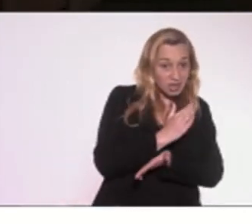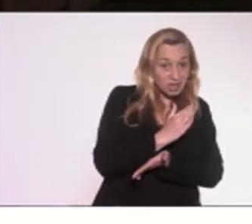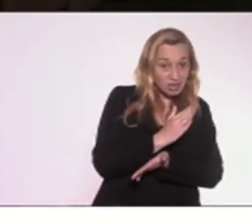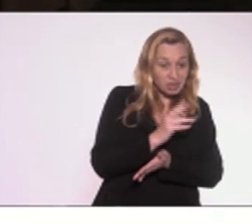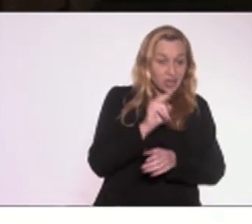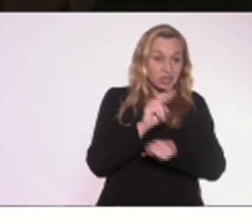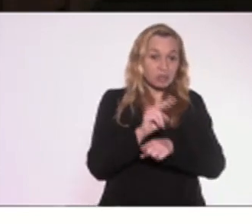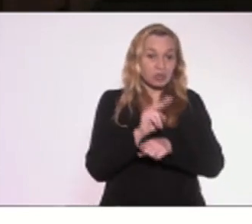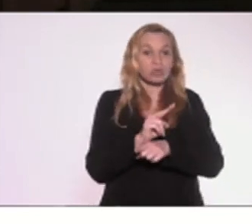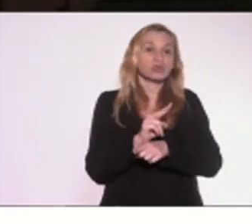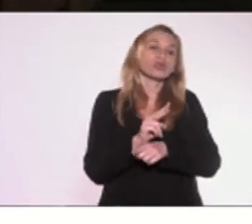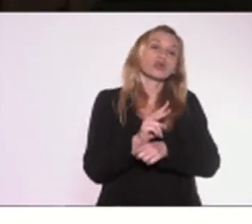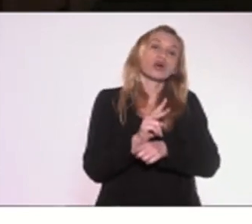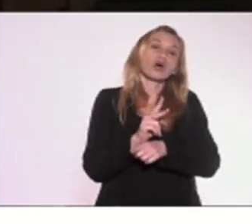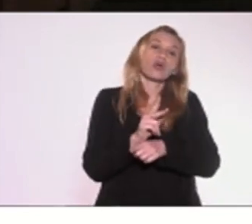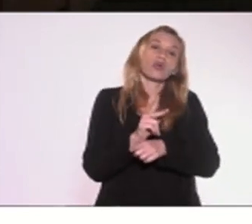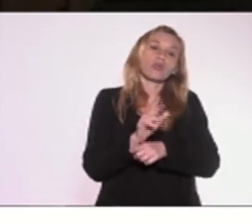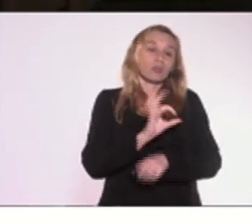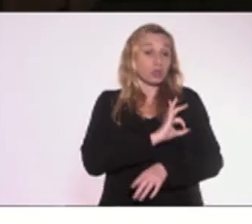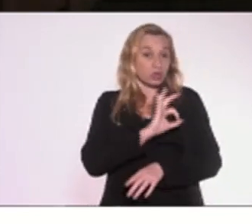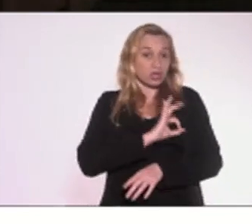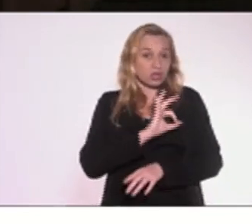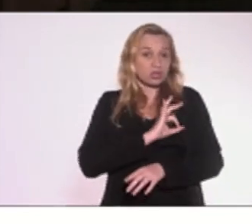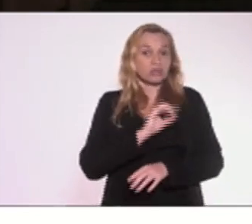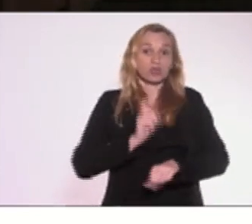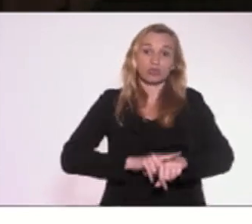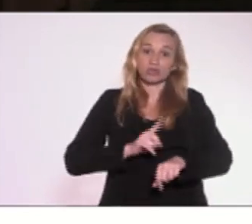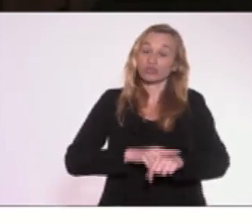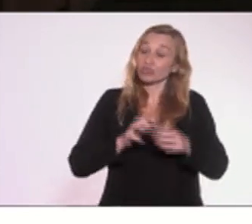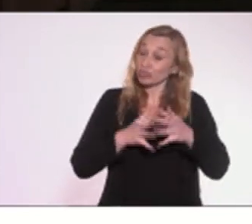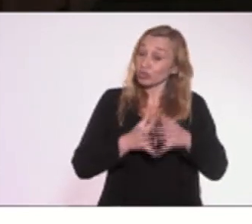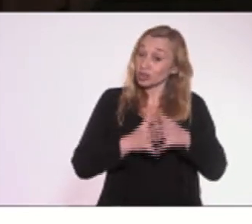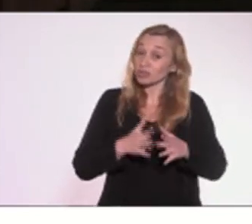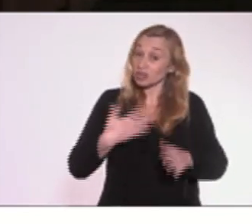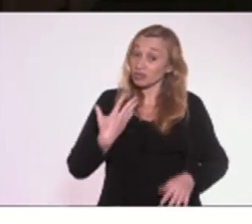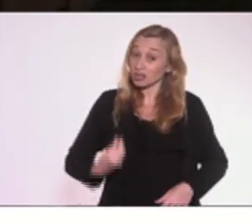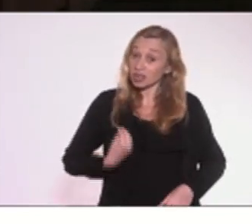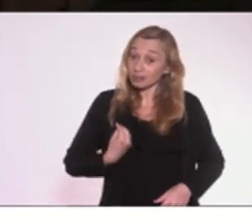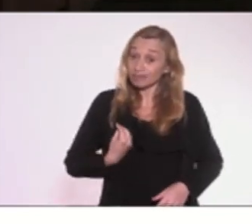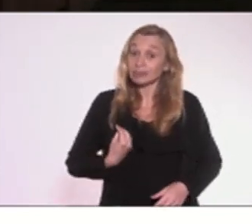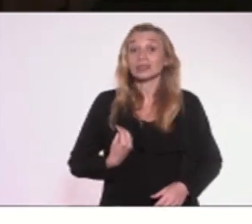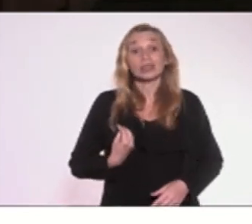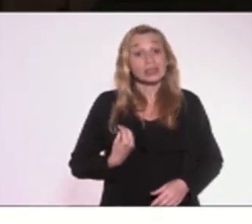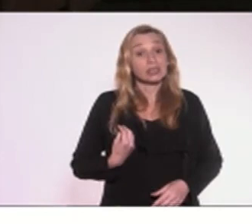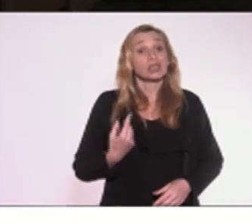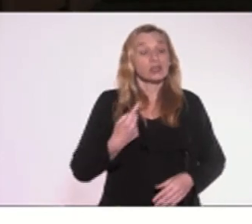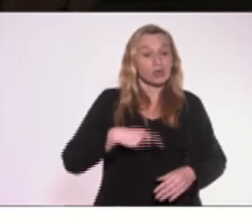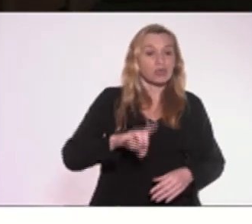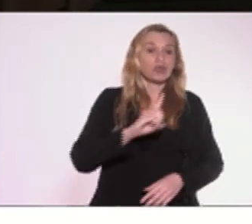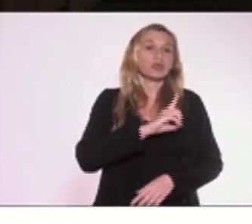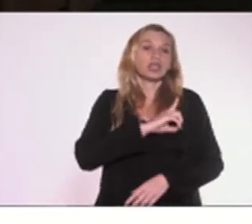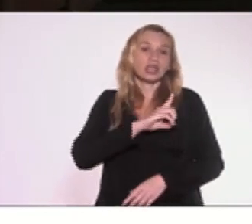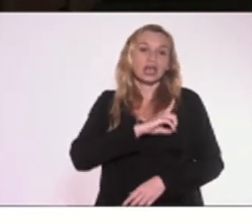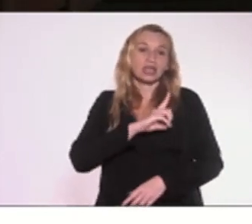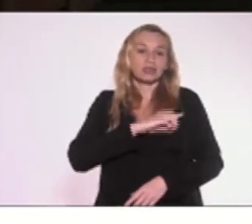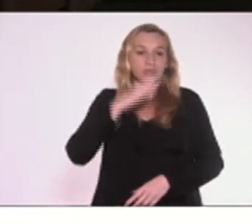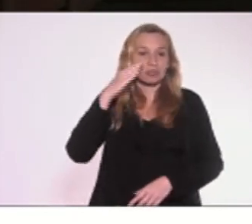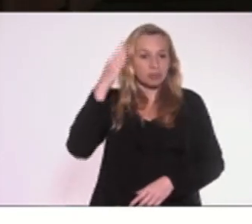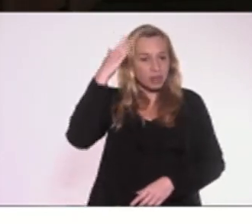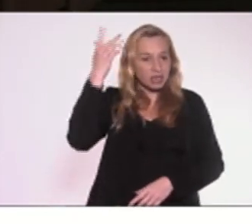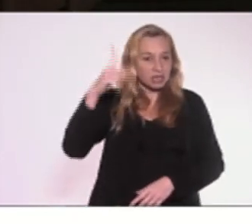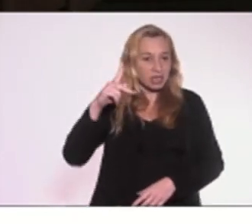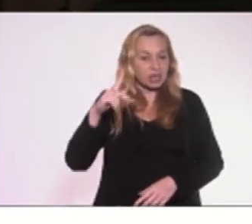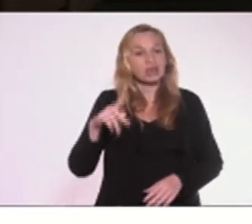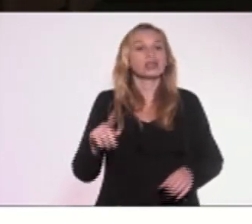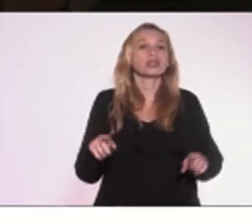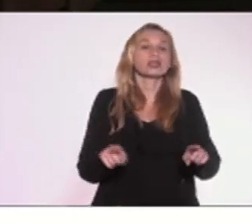de polícia, era um momento muito complicado na minha vida. Quando eu passei para delegado no Paraná e quando eu